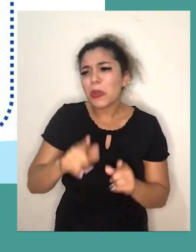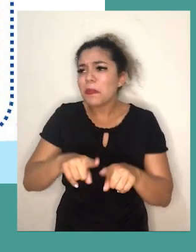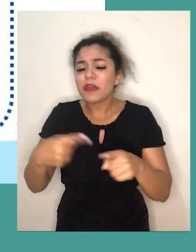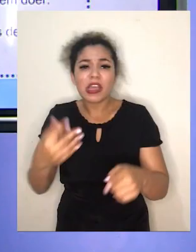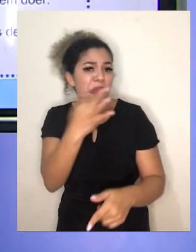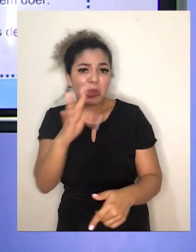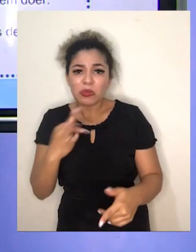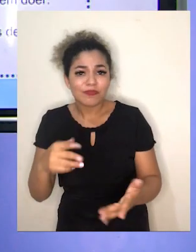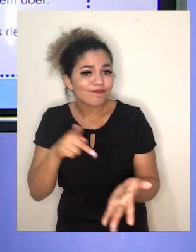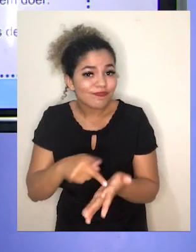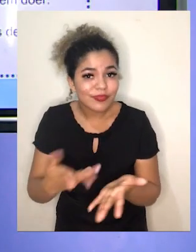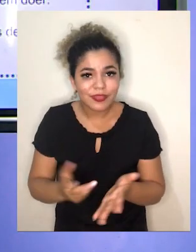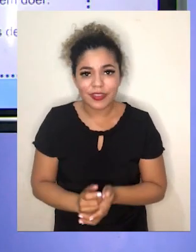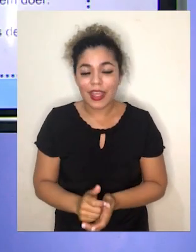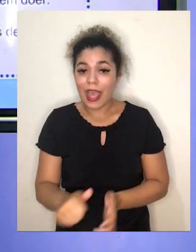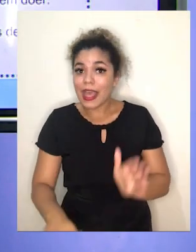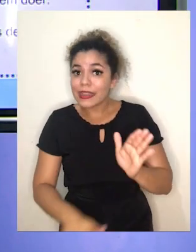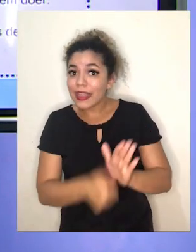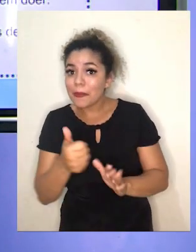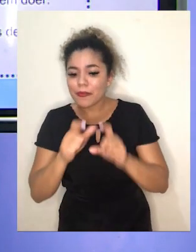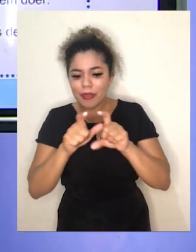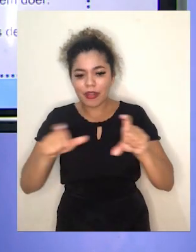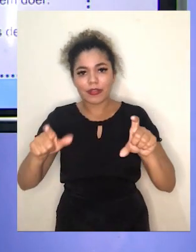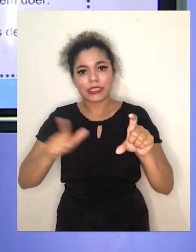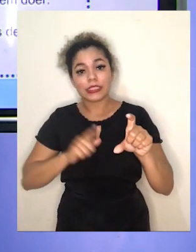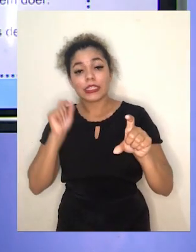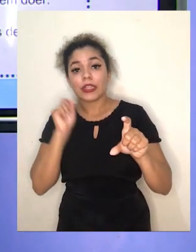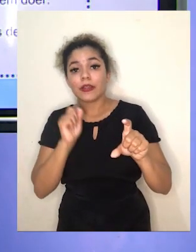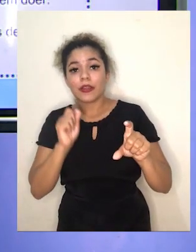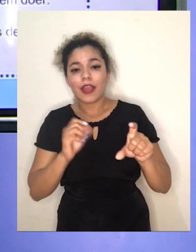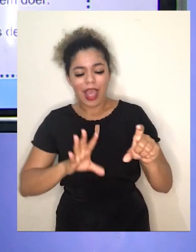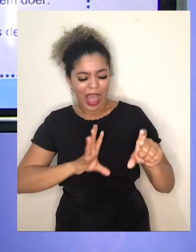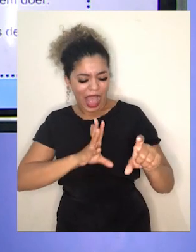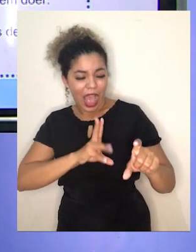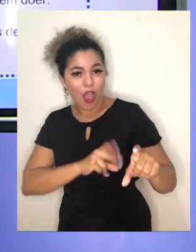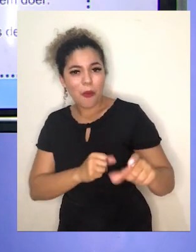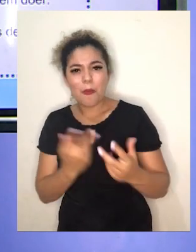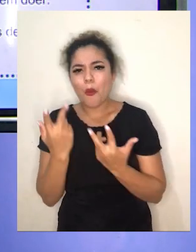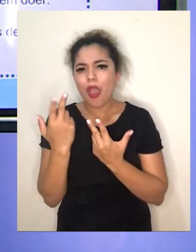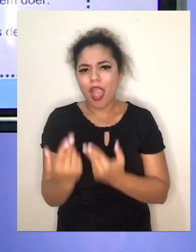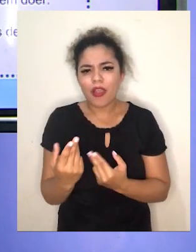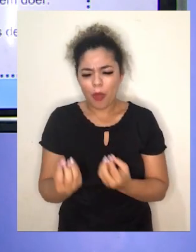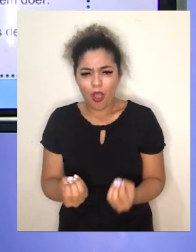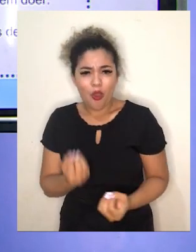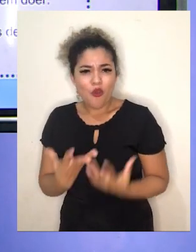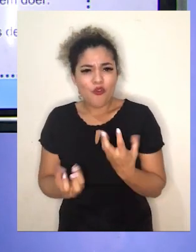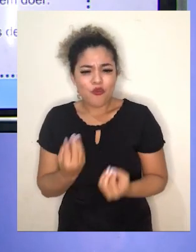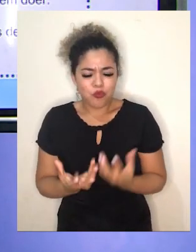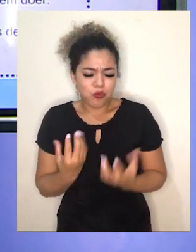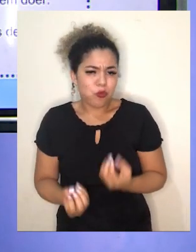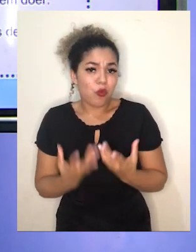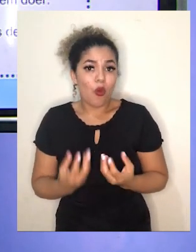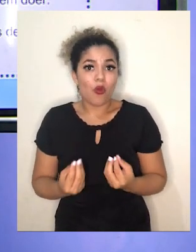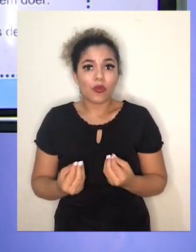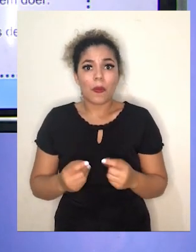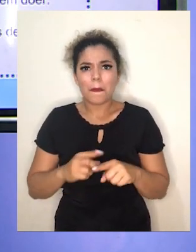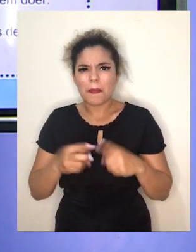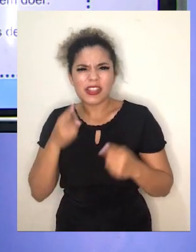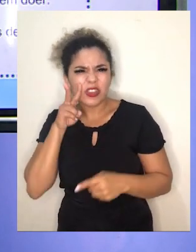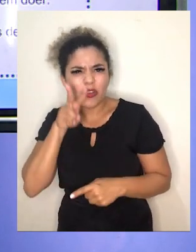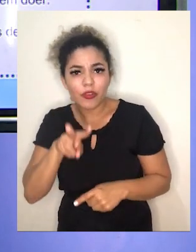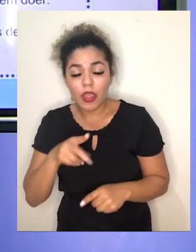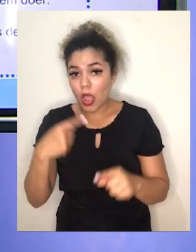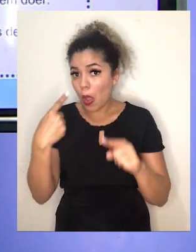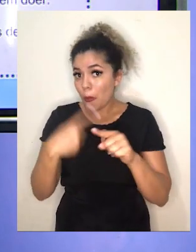sem doer. Na primeira frase, nós temos amor é fogo que arde sem se ver. Porque